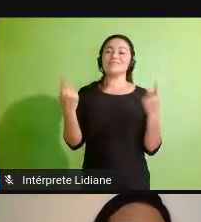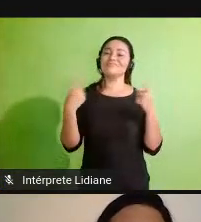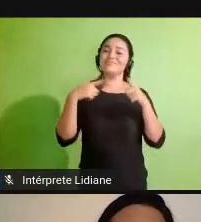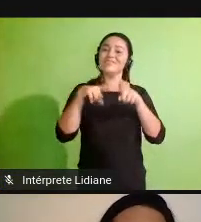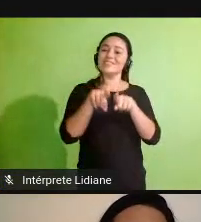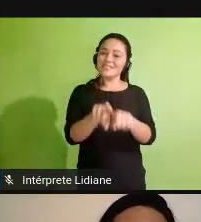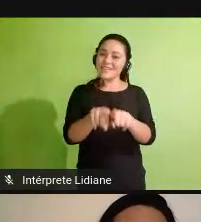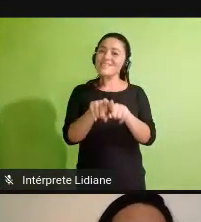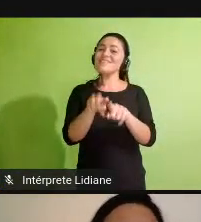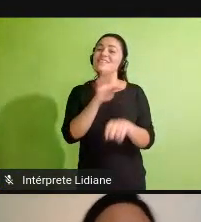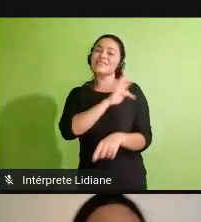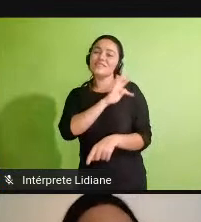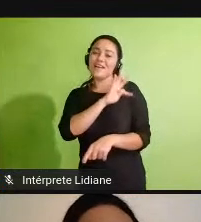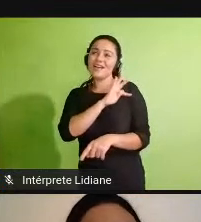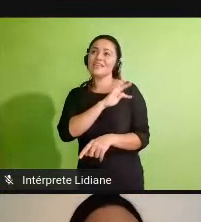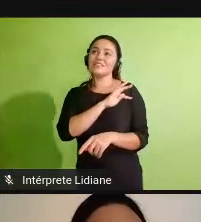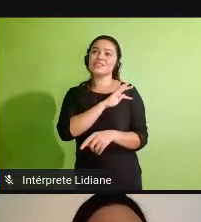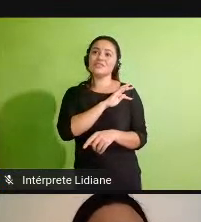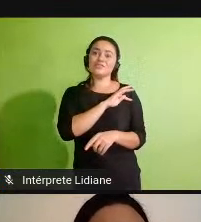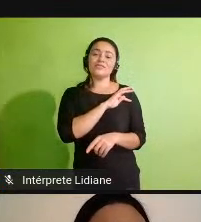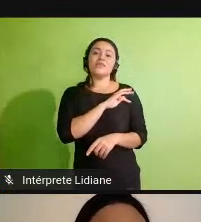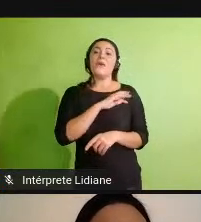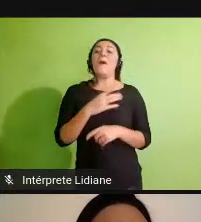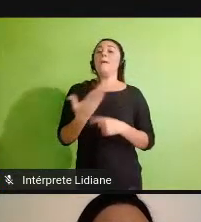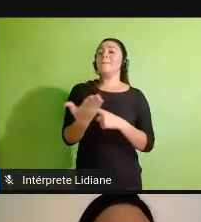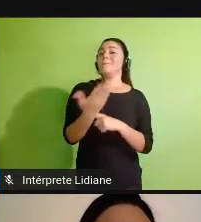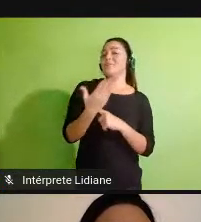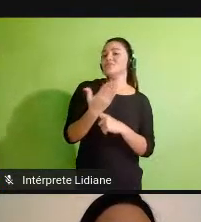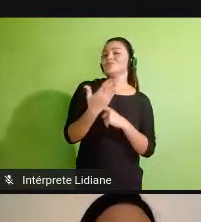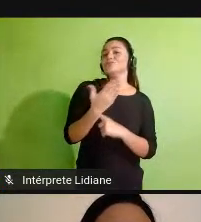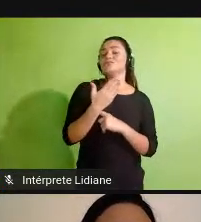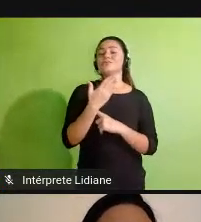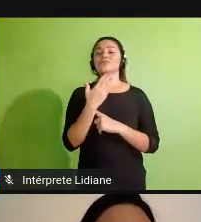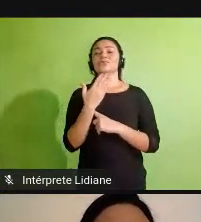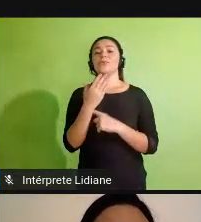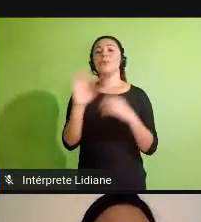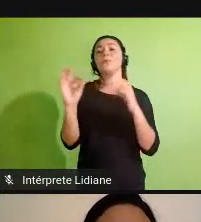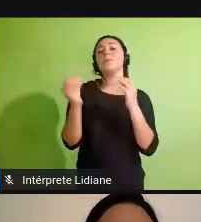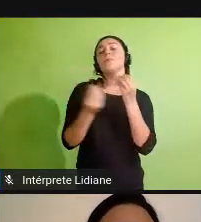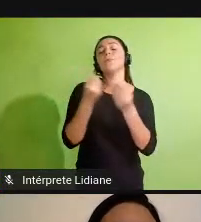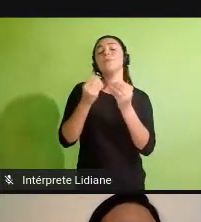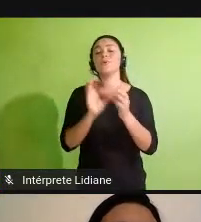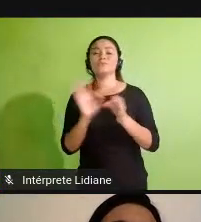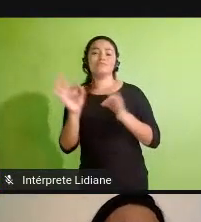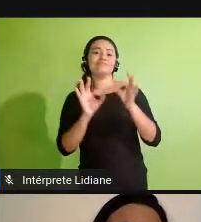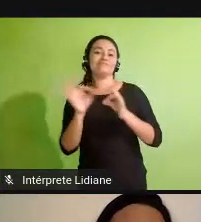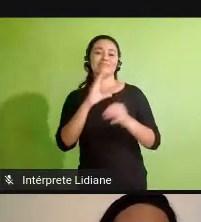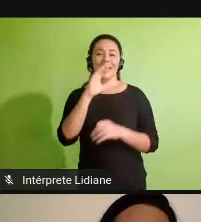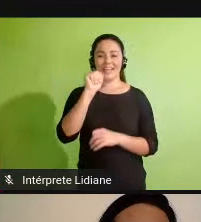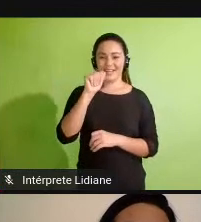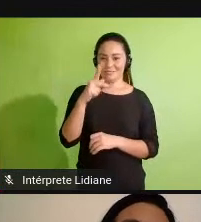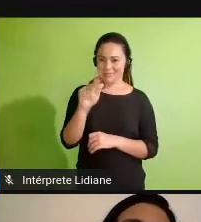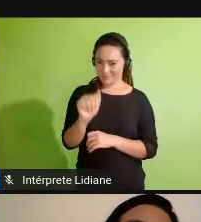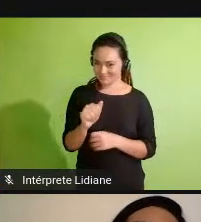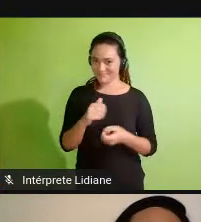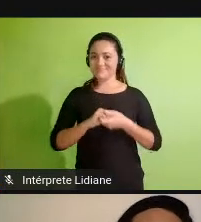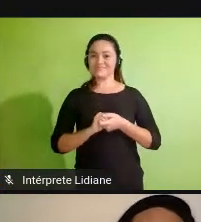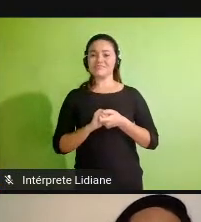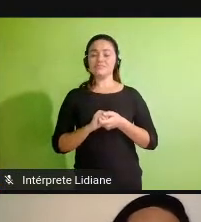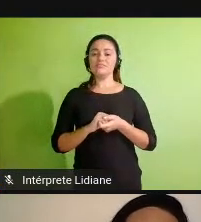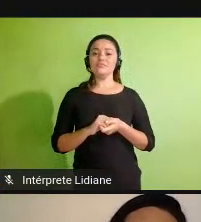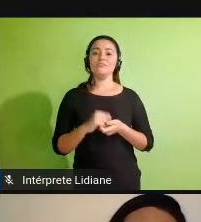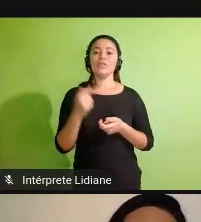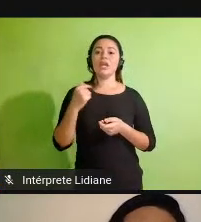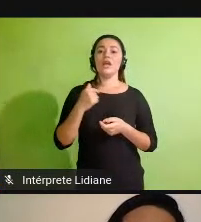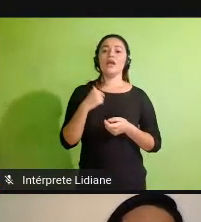Porque hoje eu já sei que o Instituto fez a parceria, eu acredito que com o curso de cinema da UFES, mas na época, como a minha